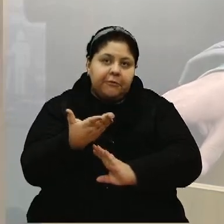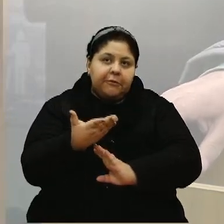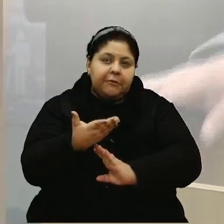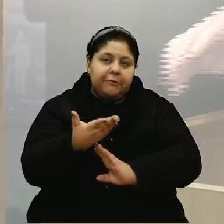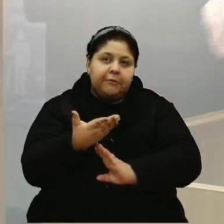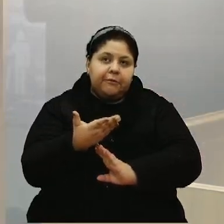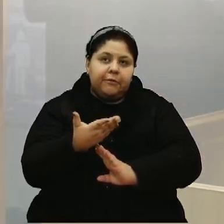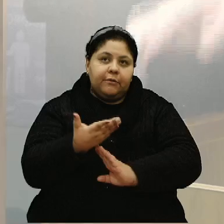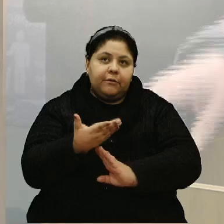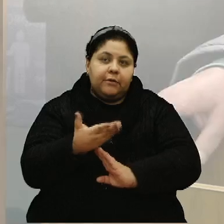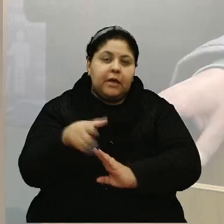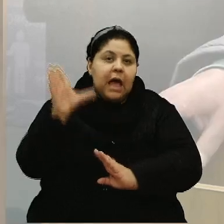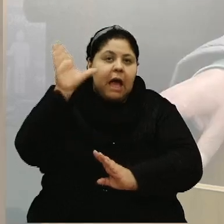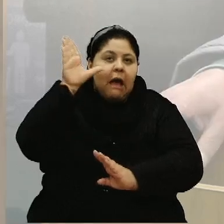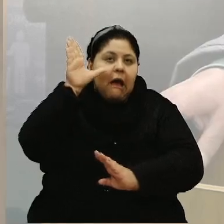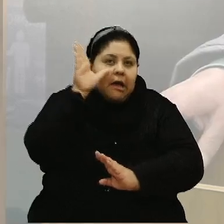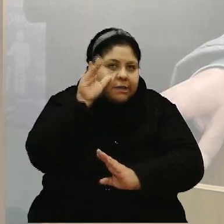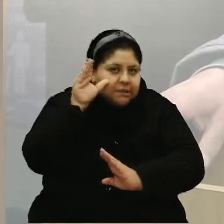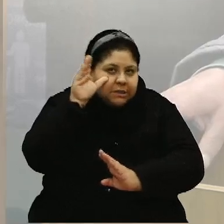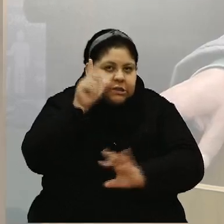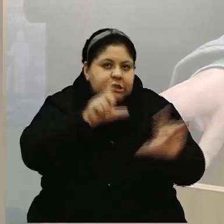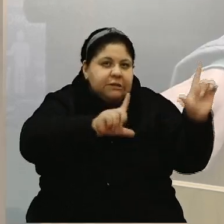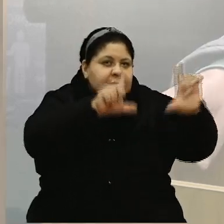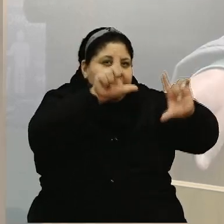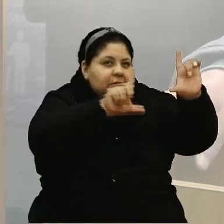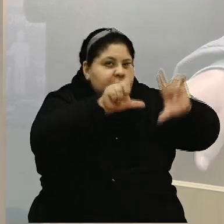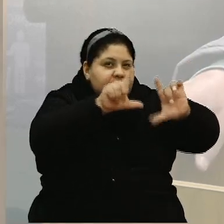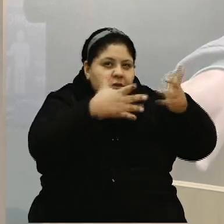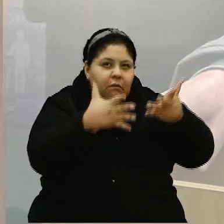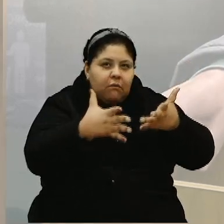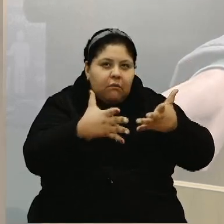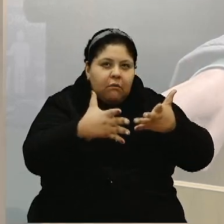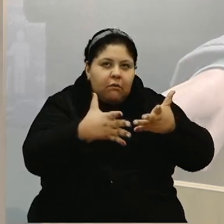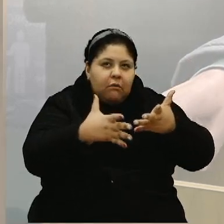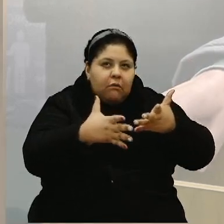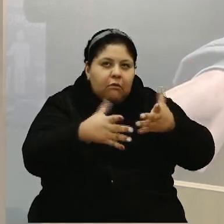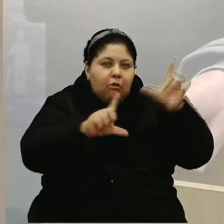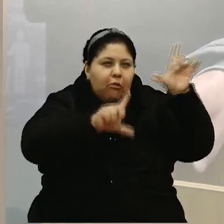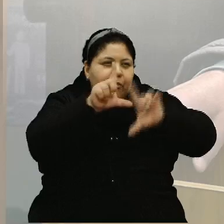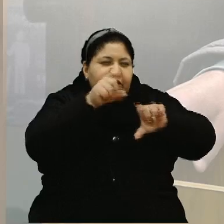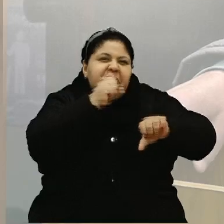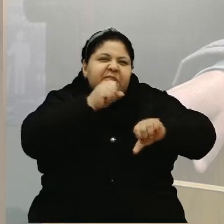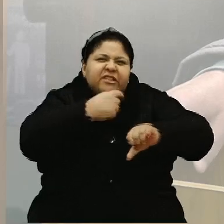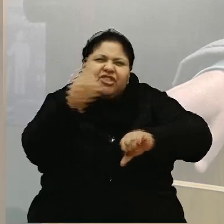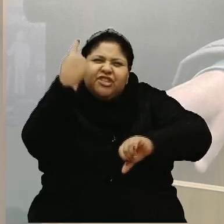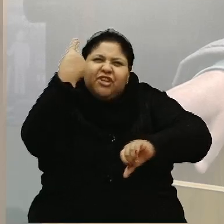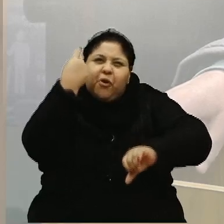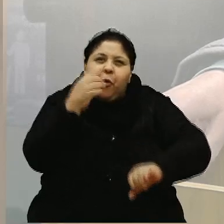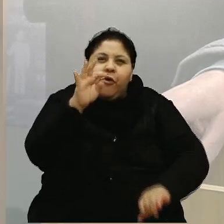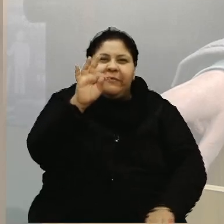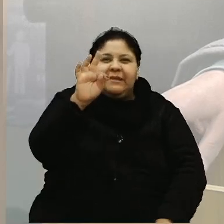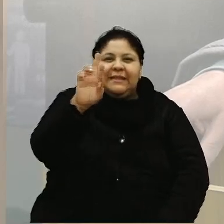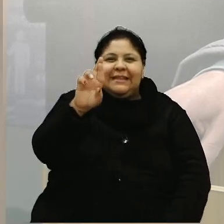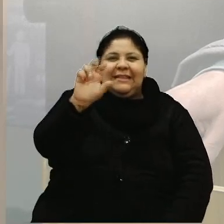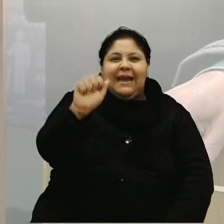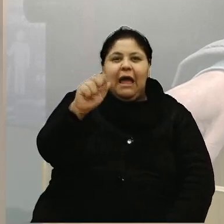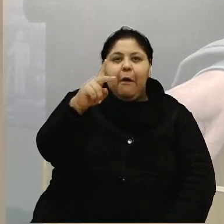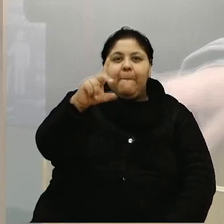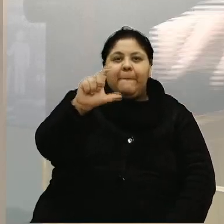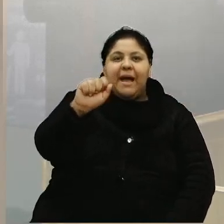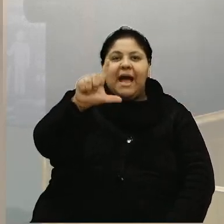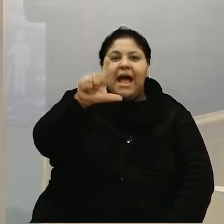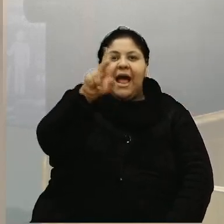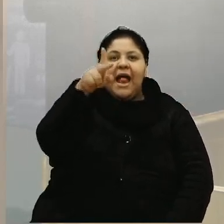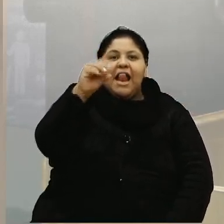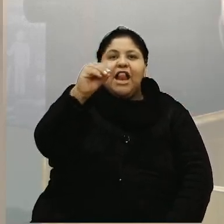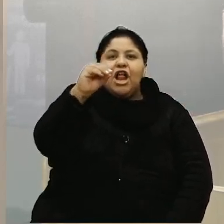assistir os Trapalhões, seria a mesma coisa. É uma administração que está deixando muito a desejar.